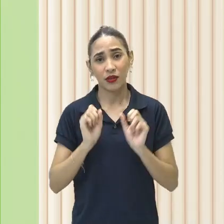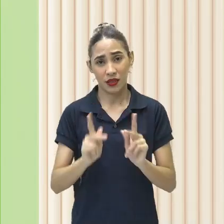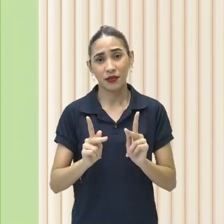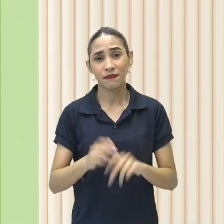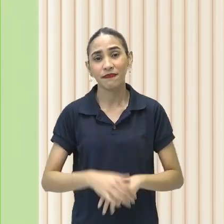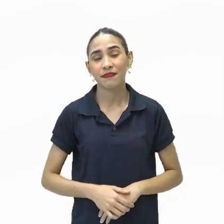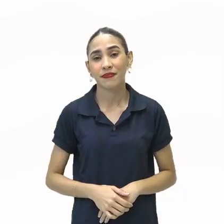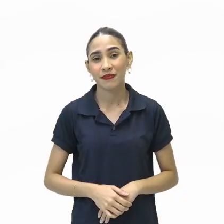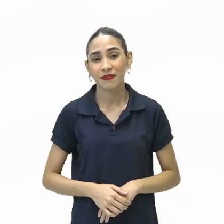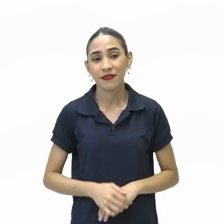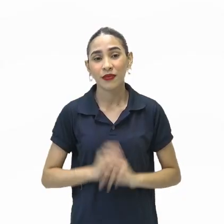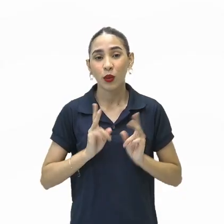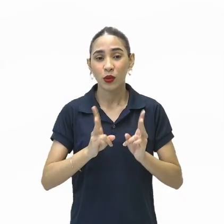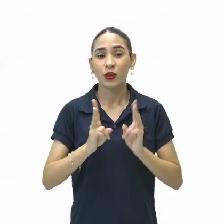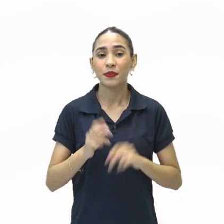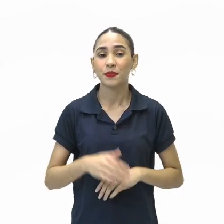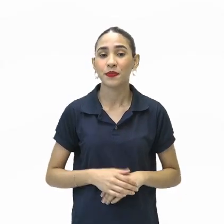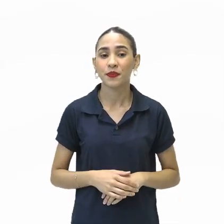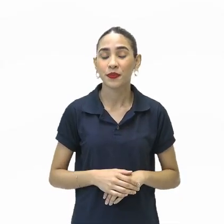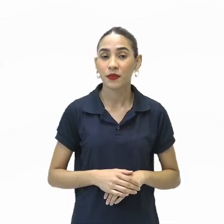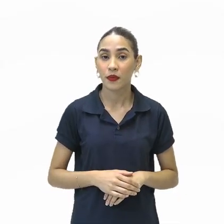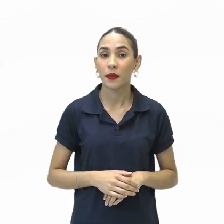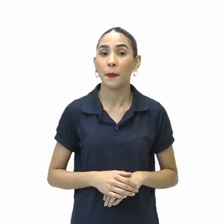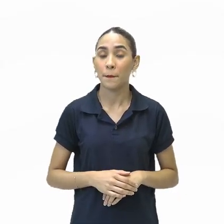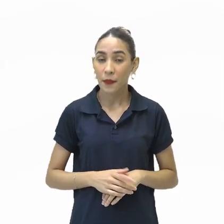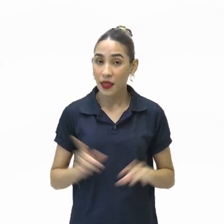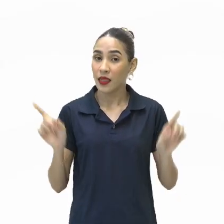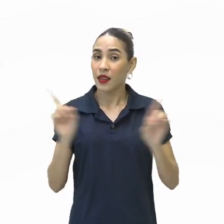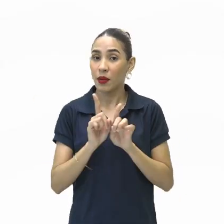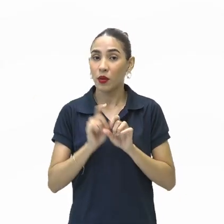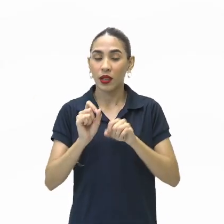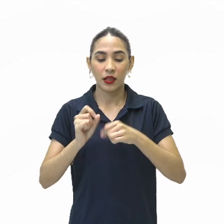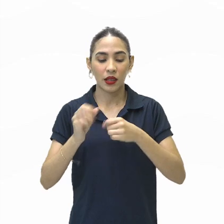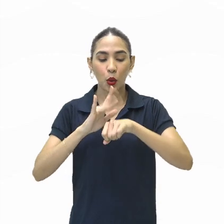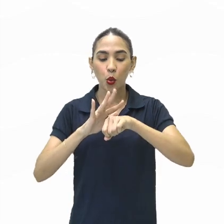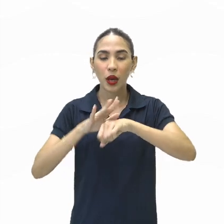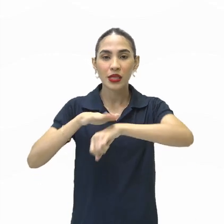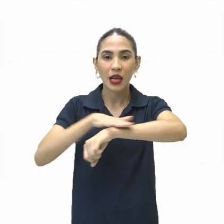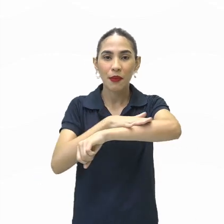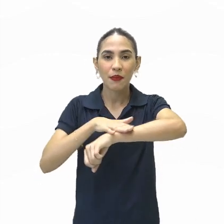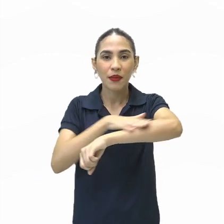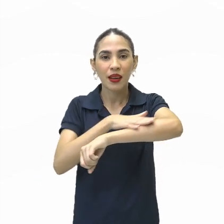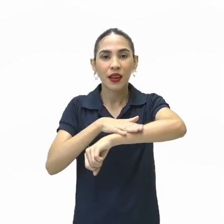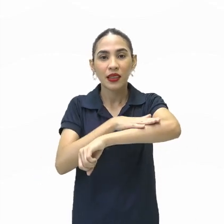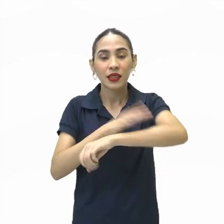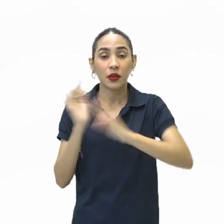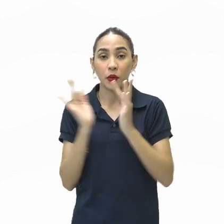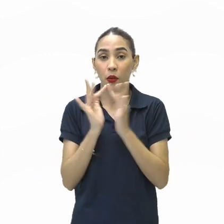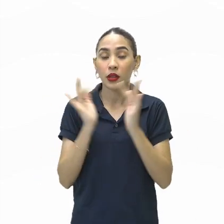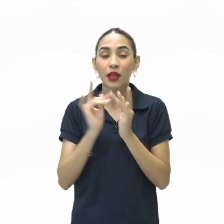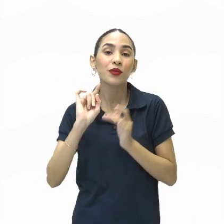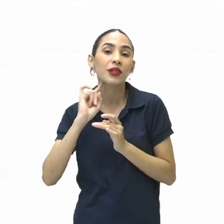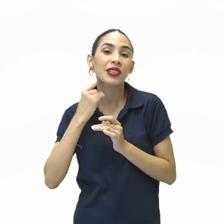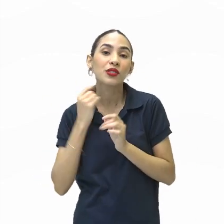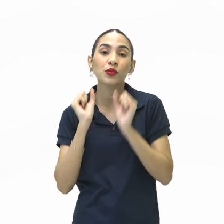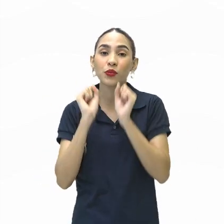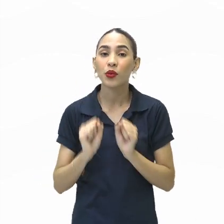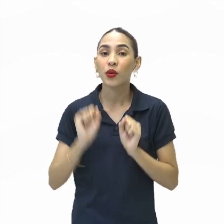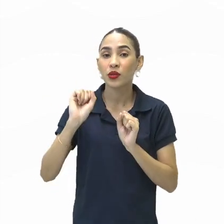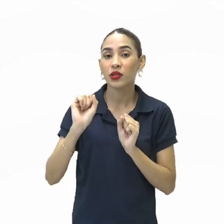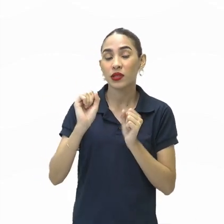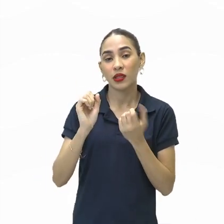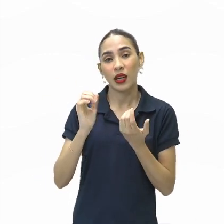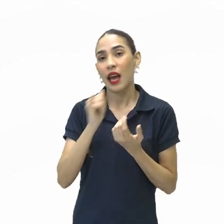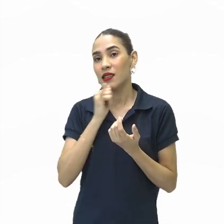tá? Vamos adiante. Também pode ter doença de pele. O contato com lixo pode causar doença